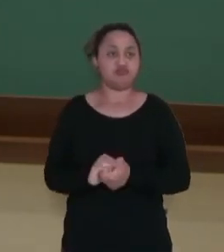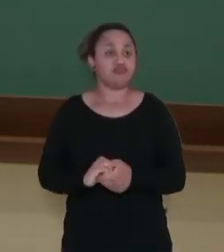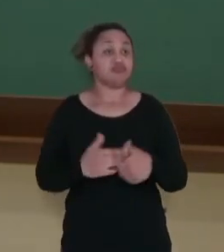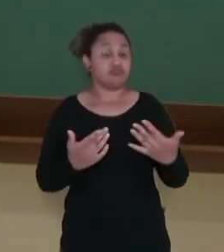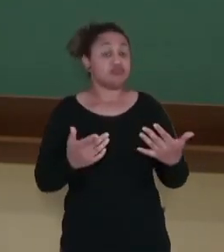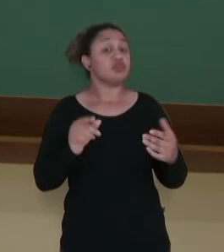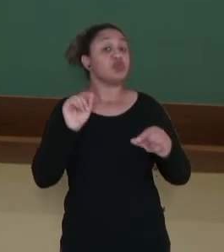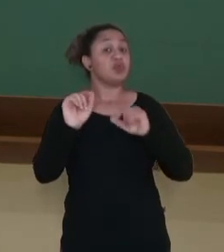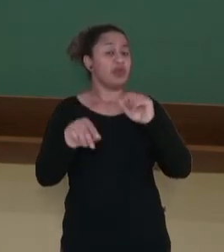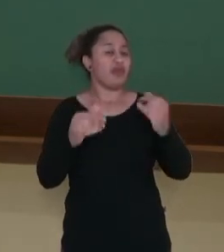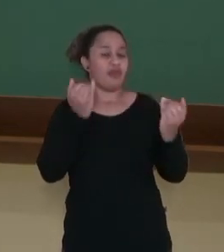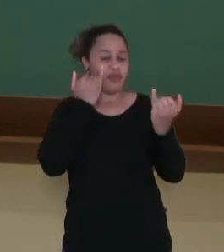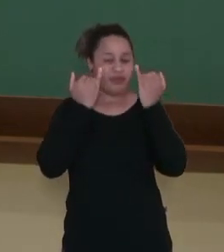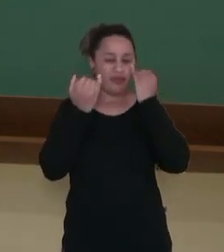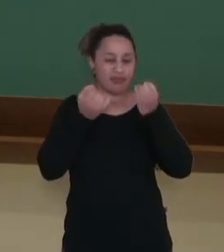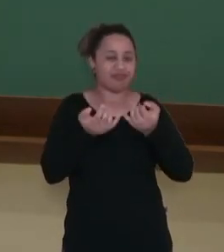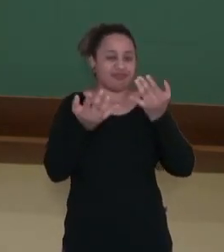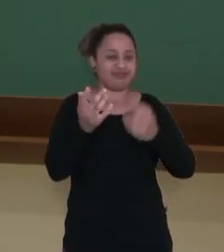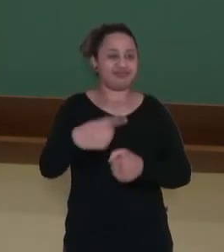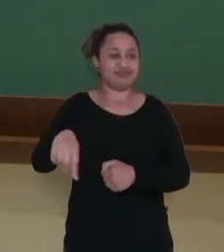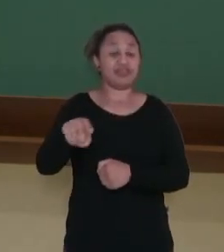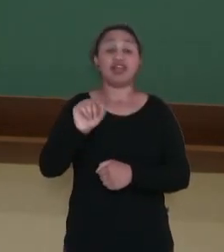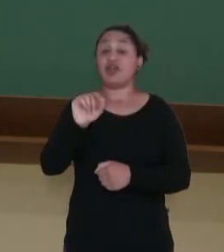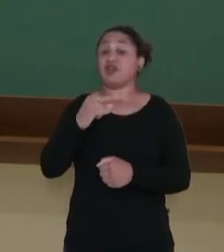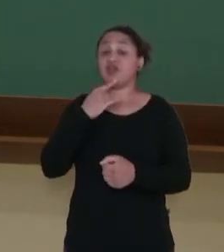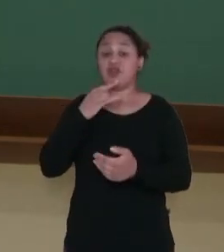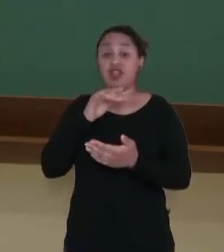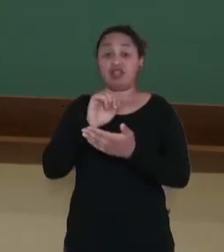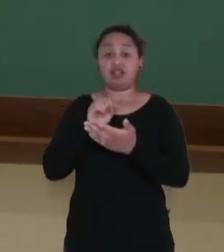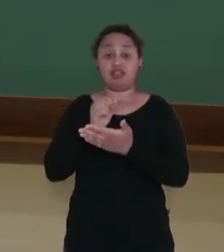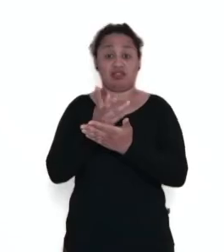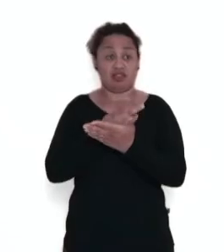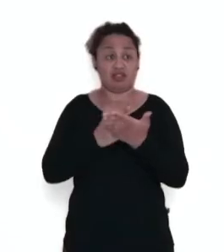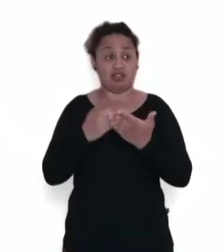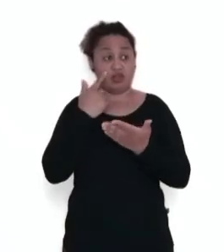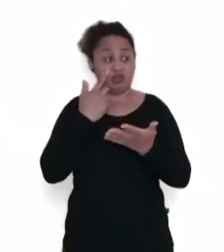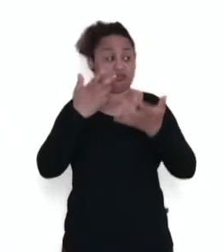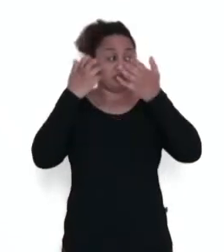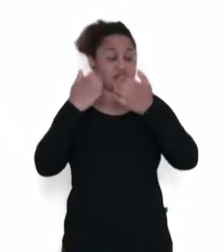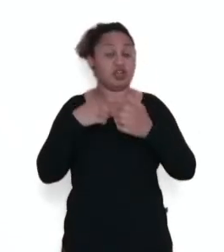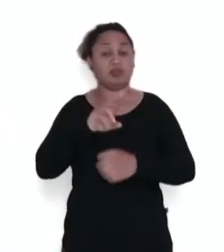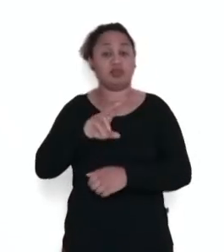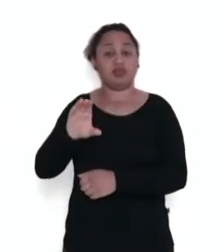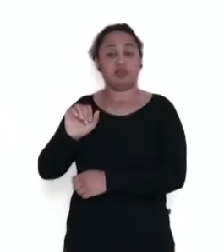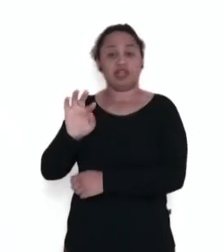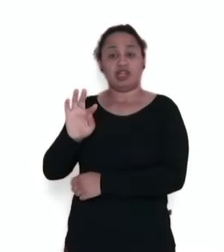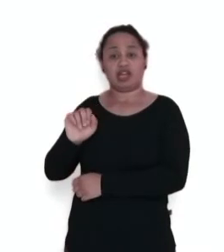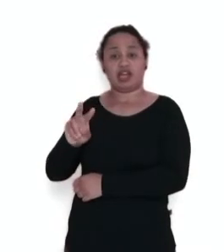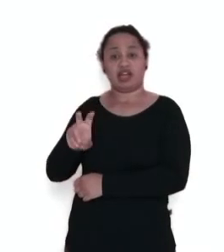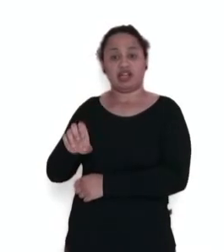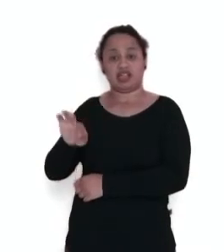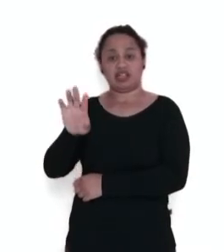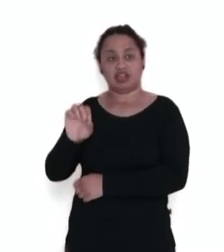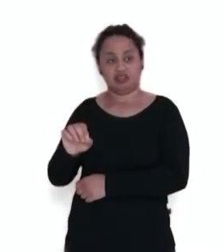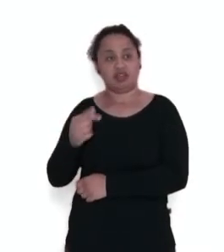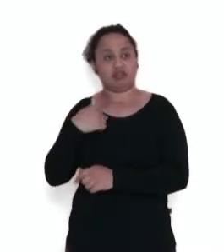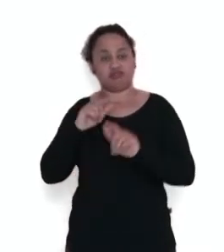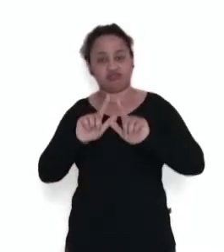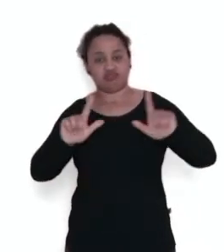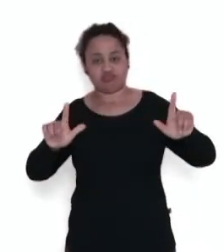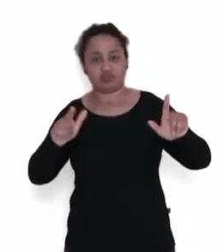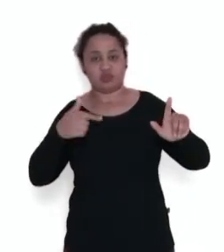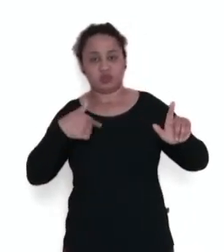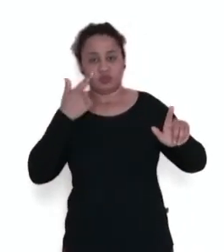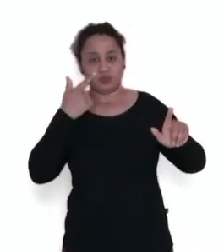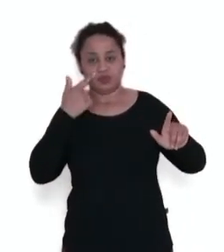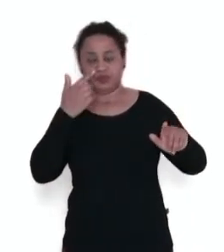Saiba mais. Então, veja que isso aqui, para quem não conhece esse desenho, é um catavento. Mas eu falei no início aqui que é o símbolo,